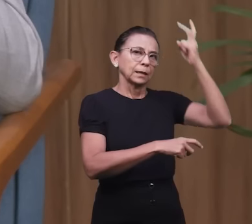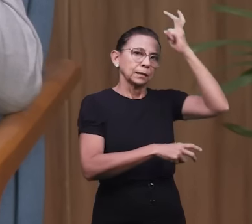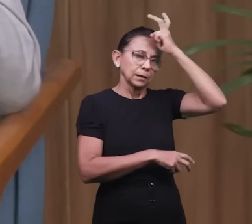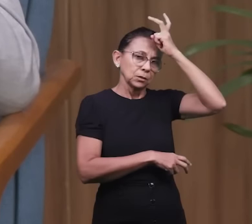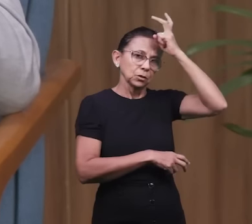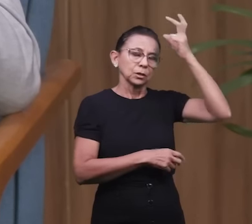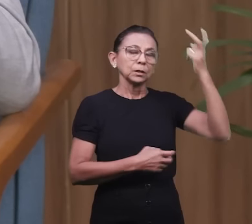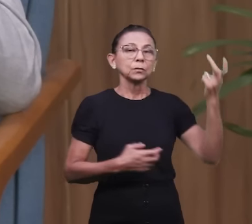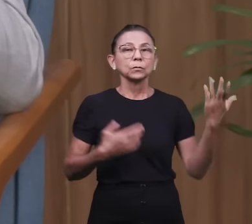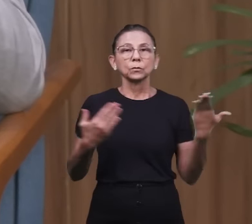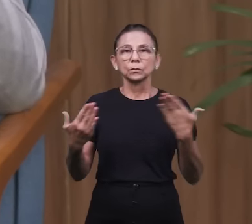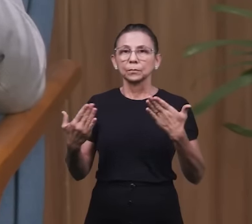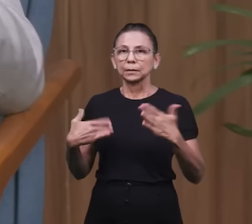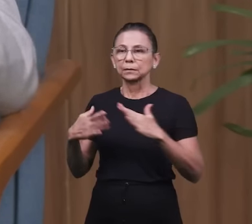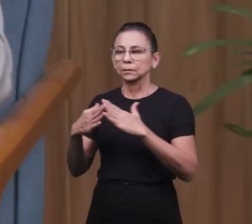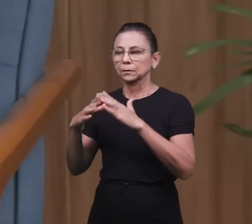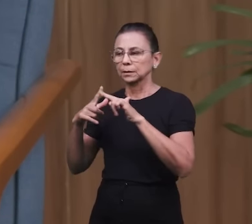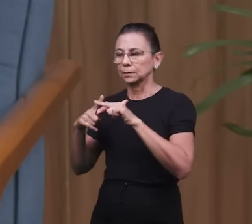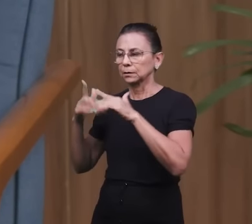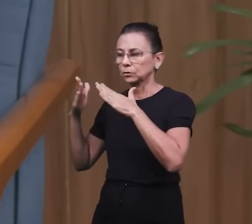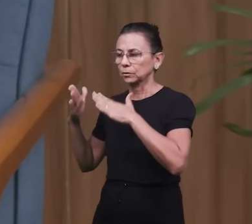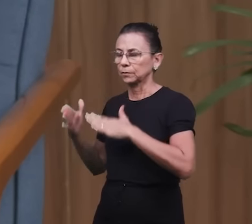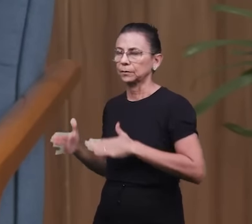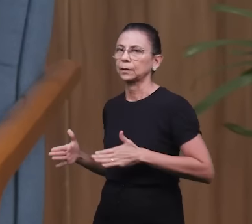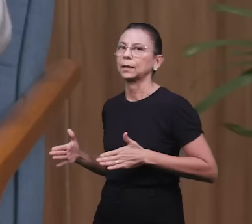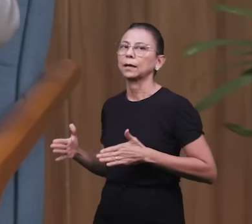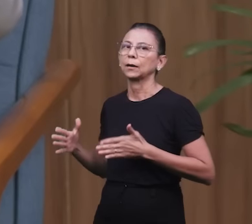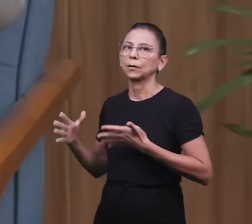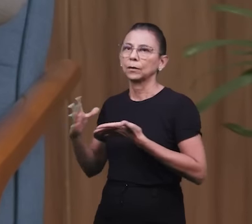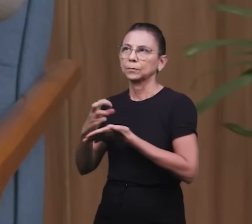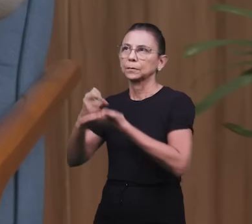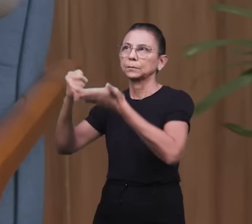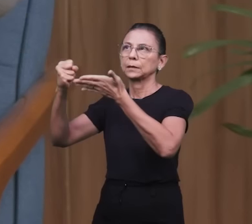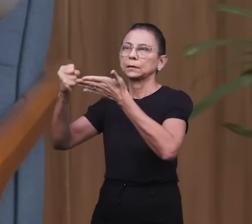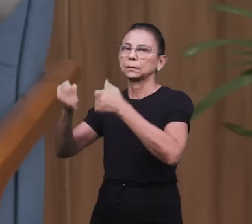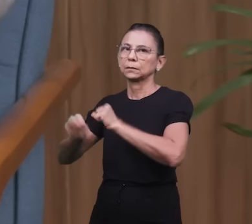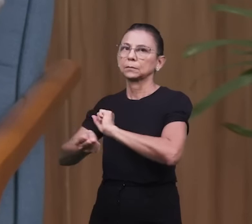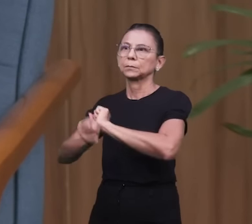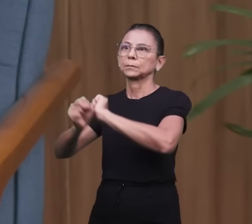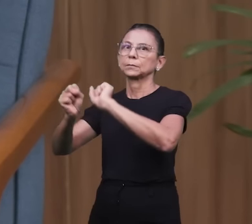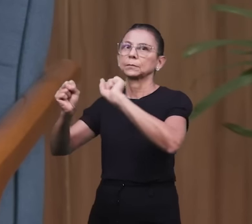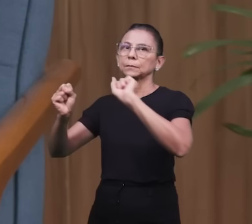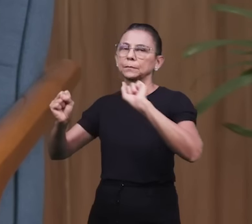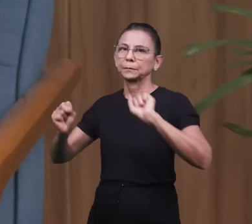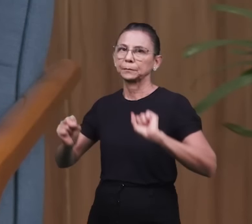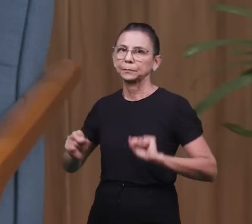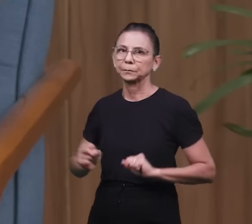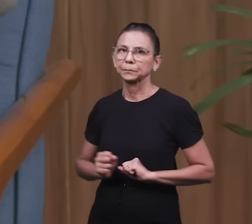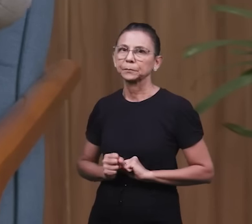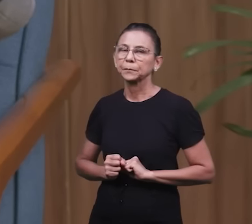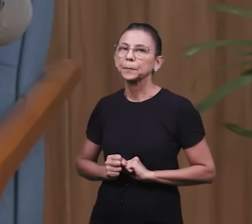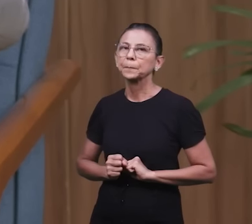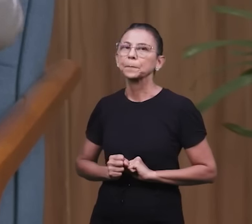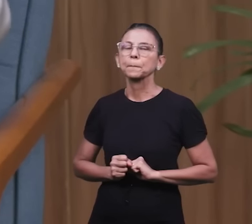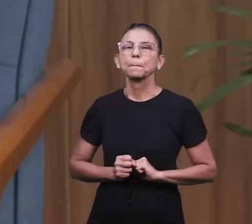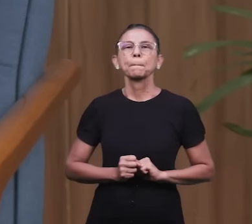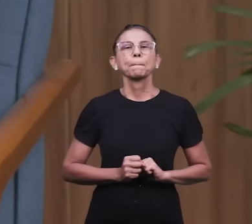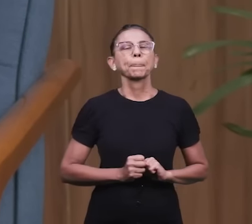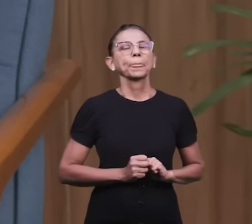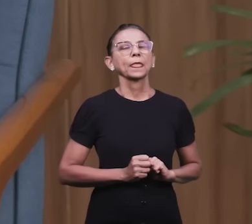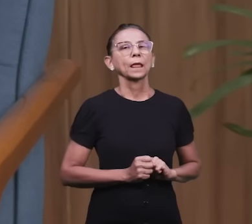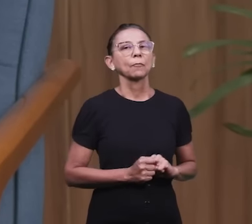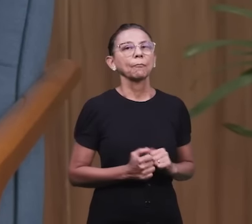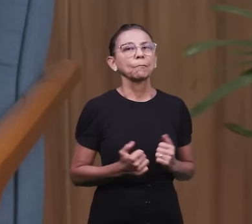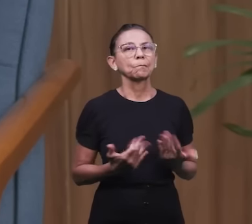o arrebatamento né a libertação ou seja o momento em que as portas se abrem